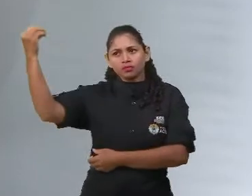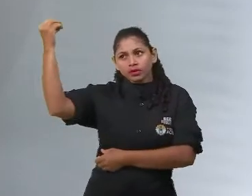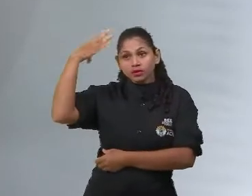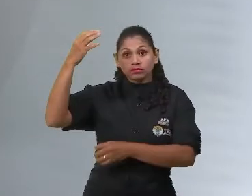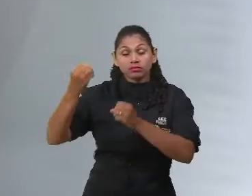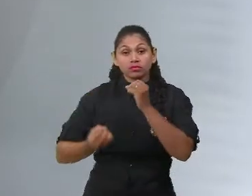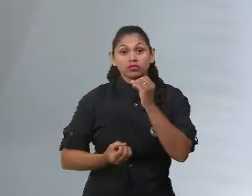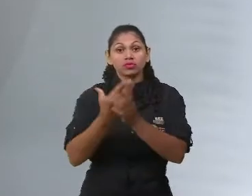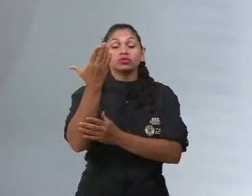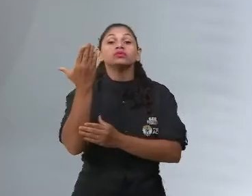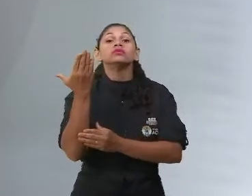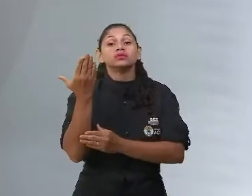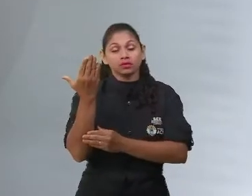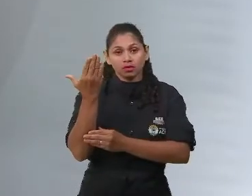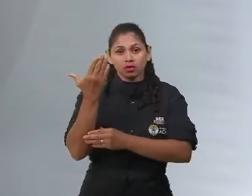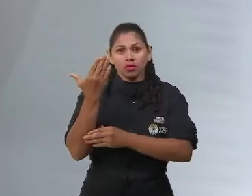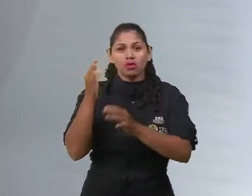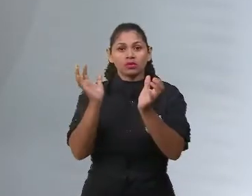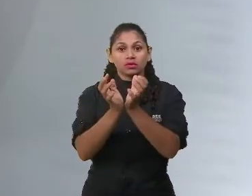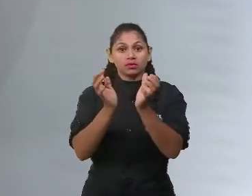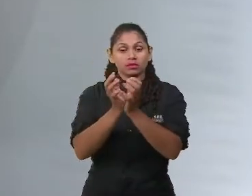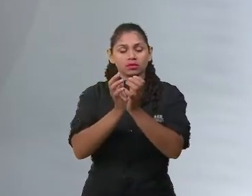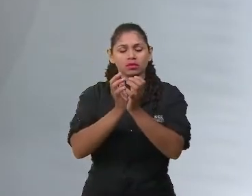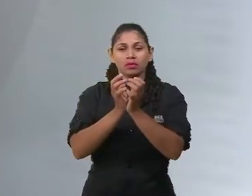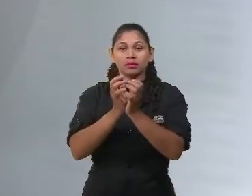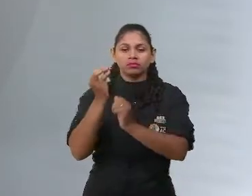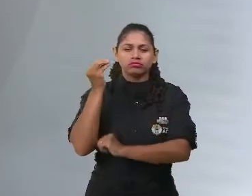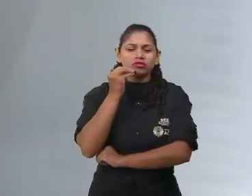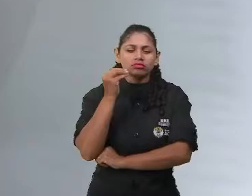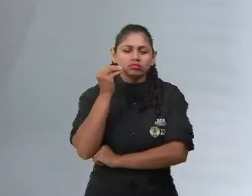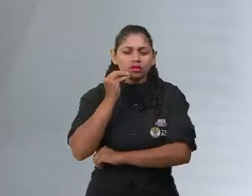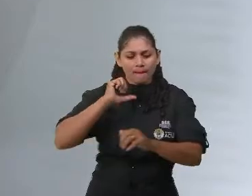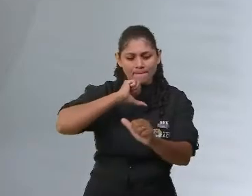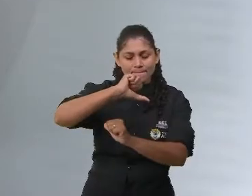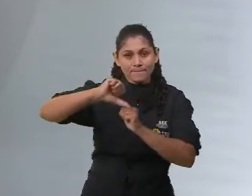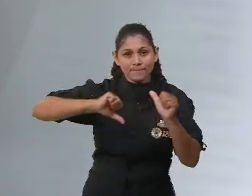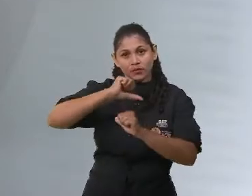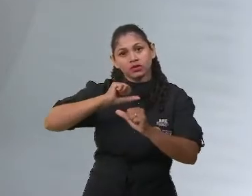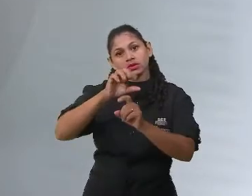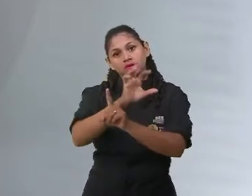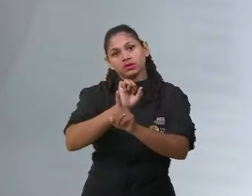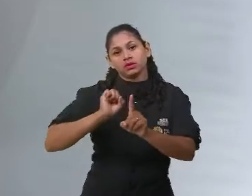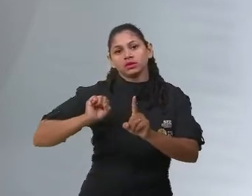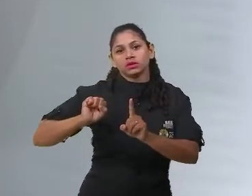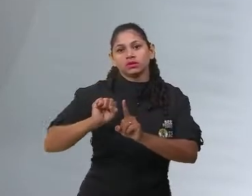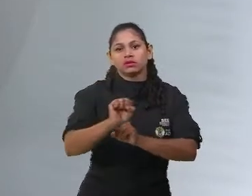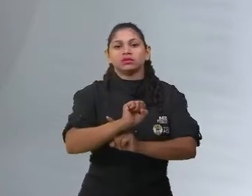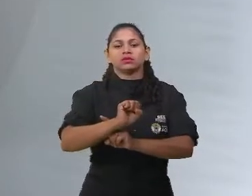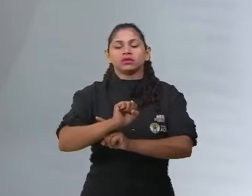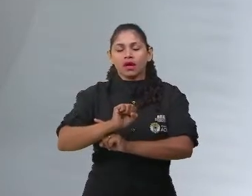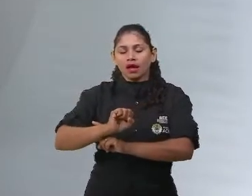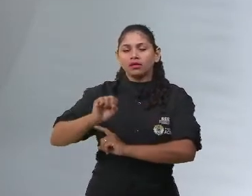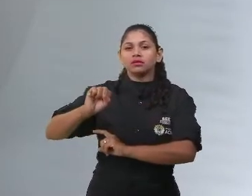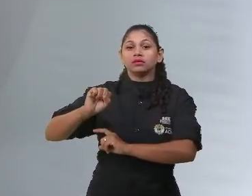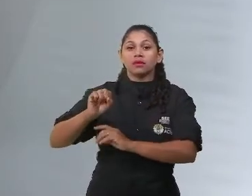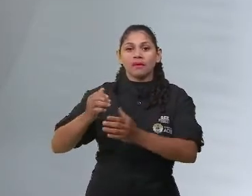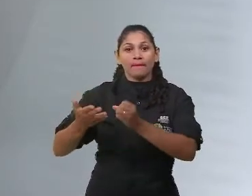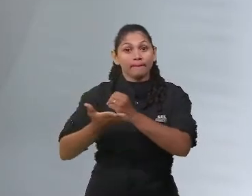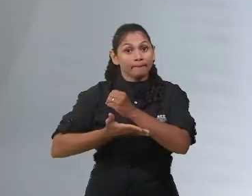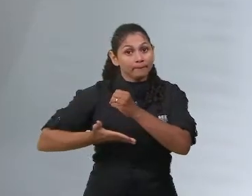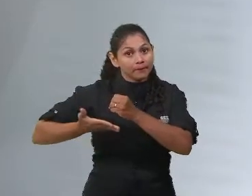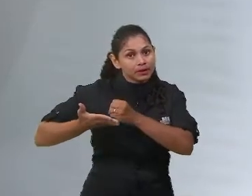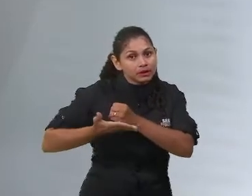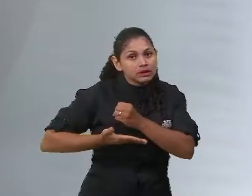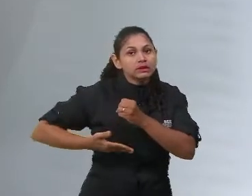como um movimento para tentar mudar e transformar essa sociedade, através principalmente da racionalidade. Porque quando você